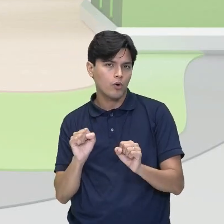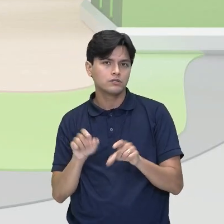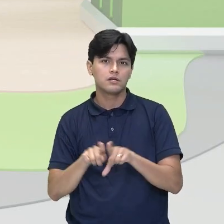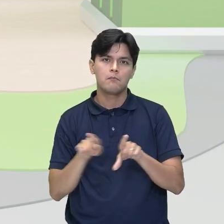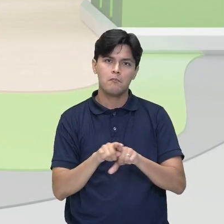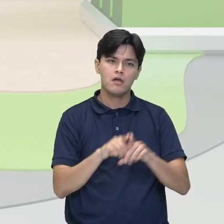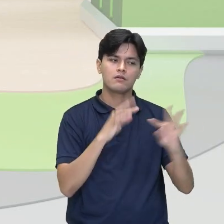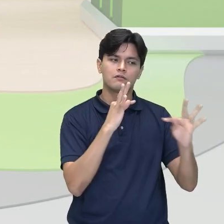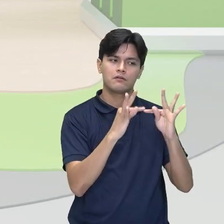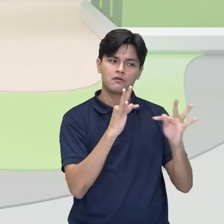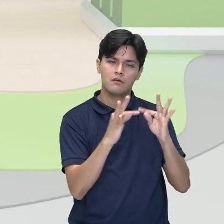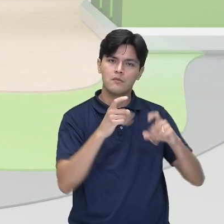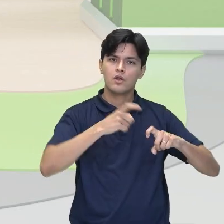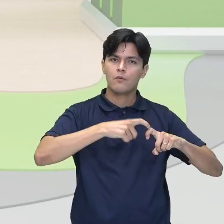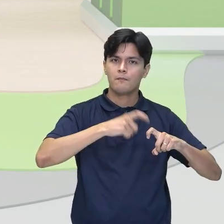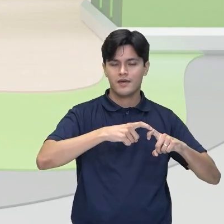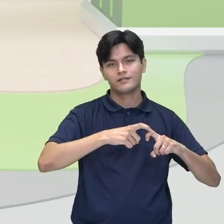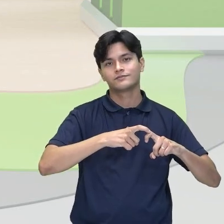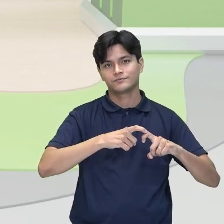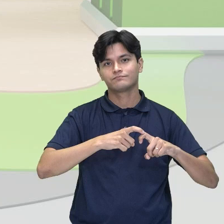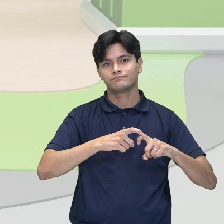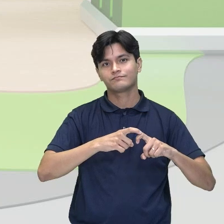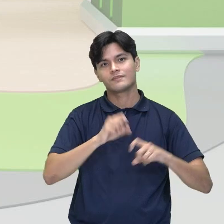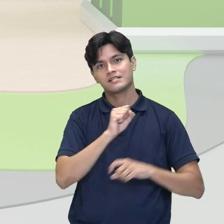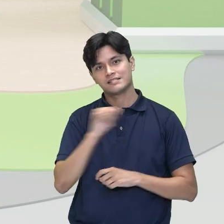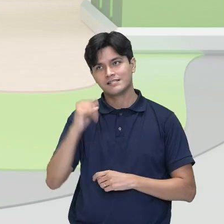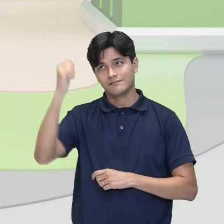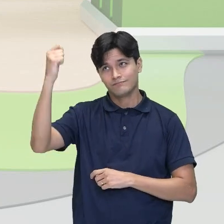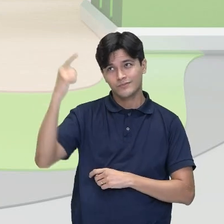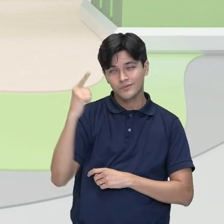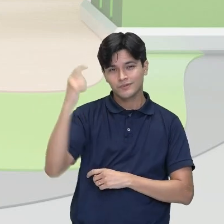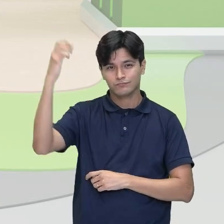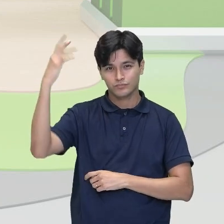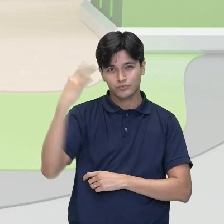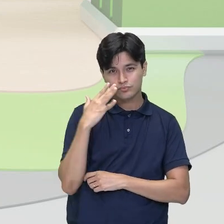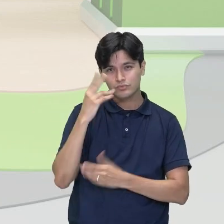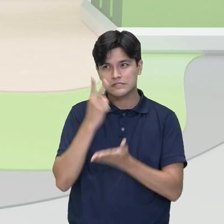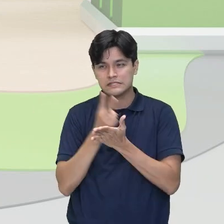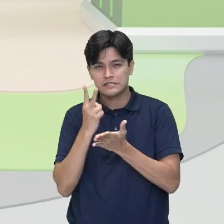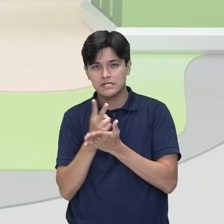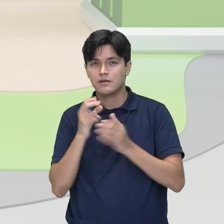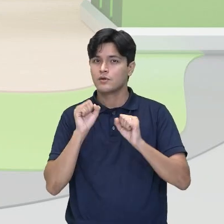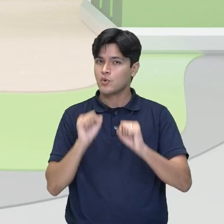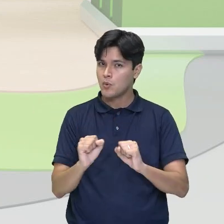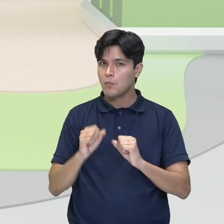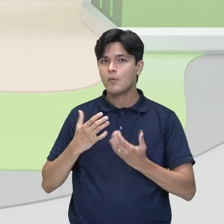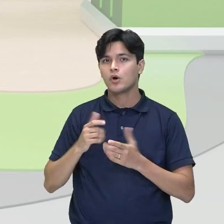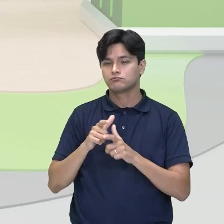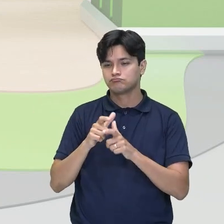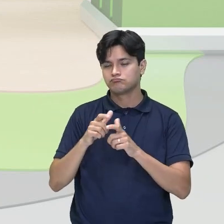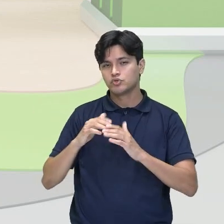ela tampa a íris, que é a que faz a entrada da luz, podendo